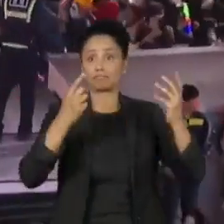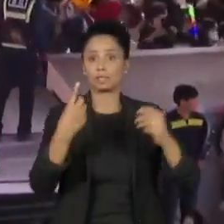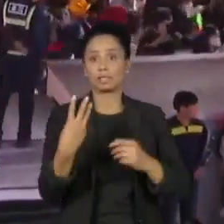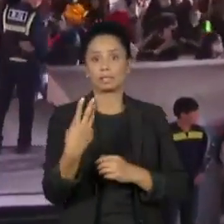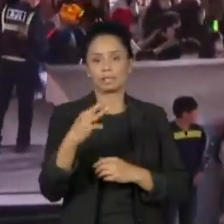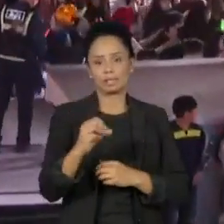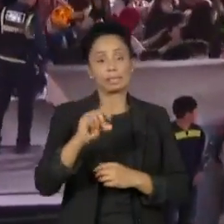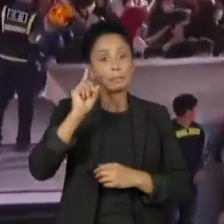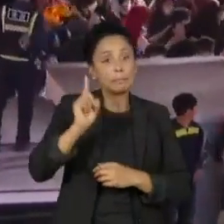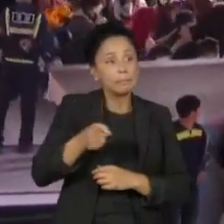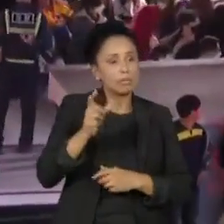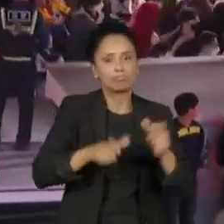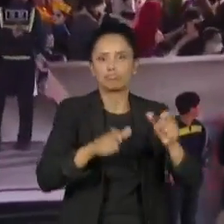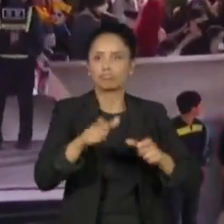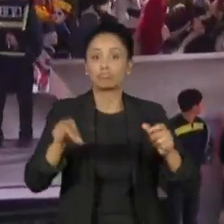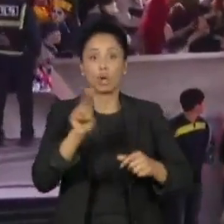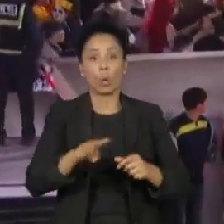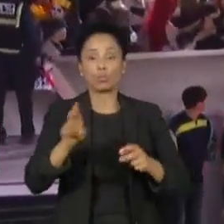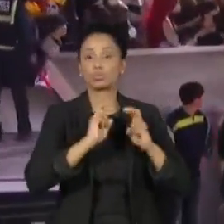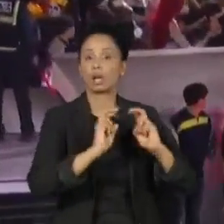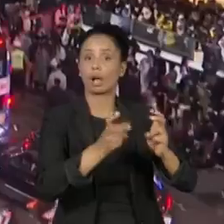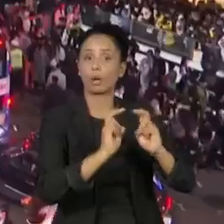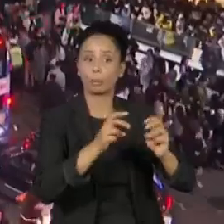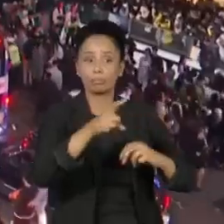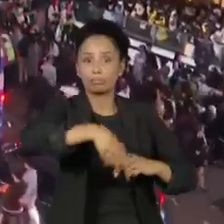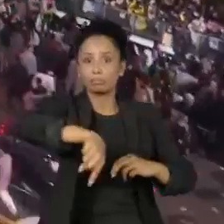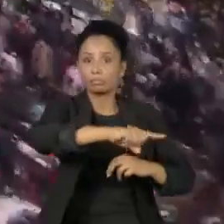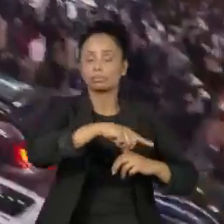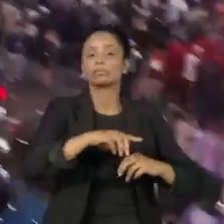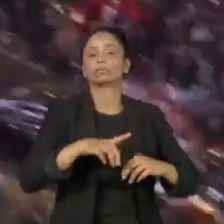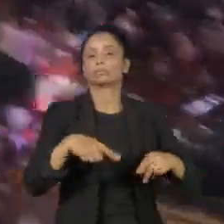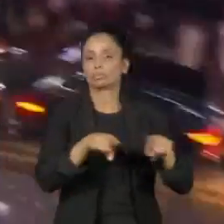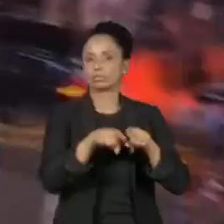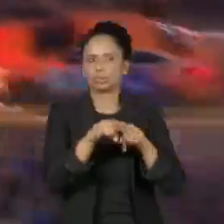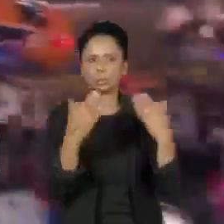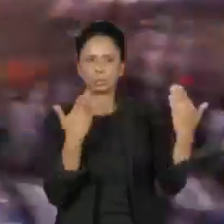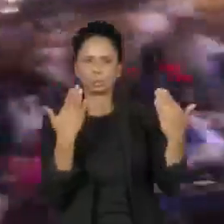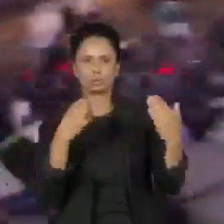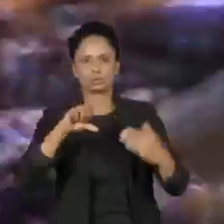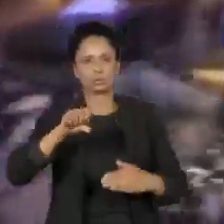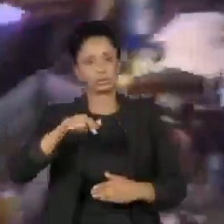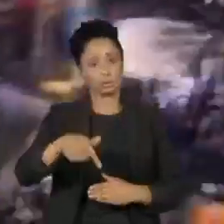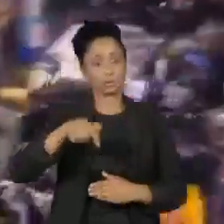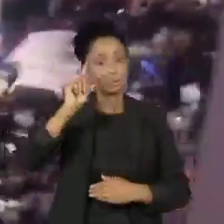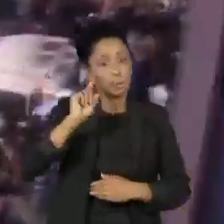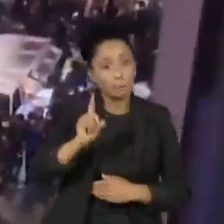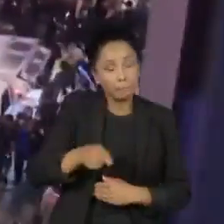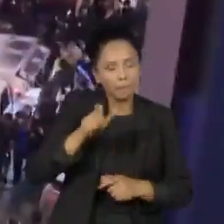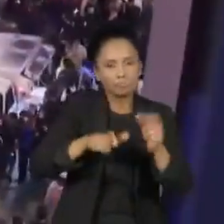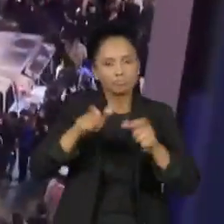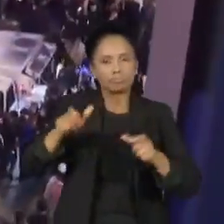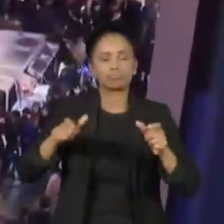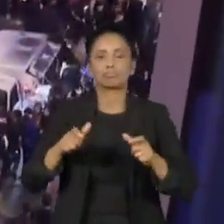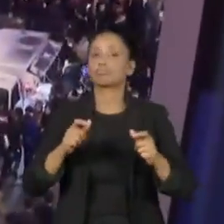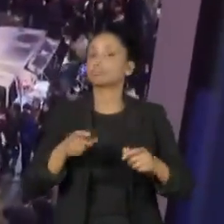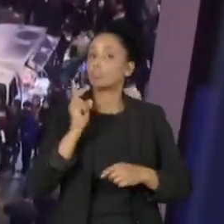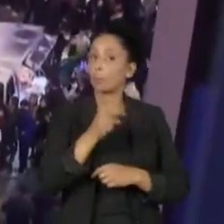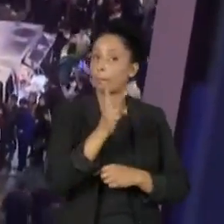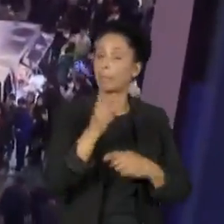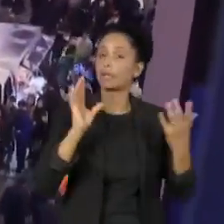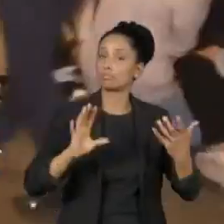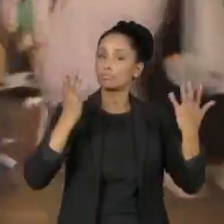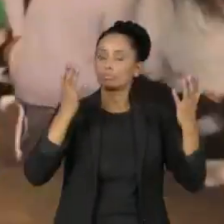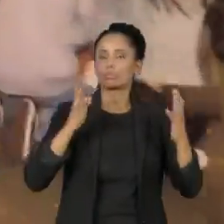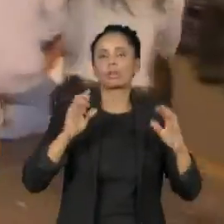mil pessoas utilizaram a estação de metrô da região em comparação com quase 97 mil no mesmo evento em 2019